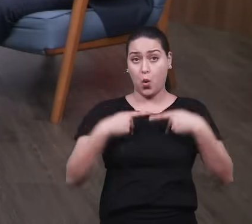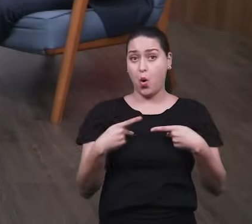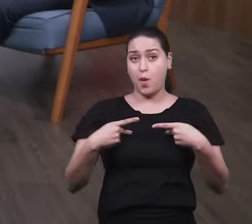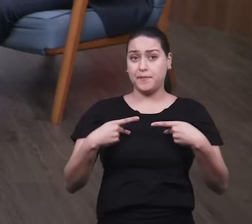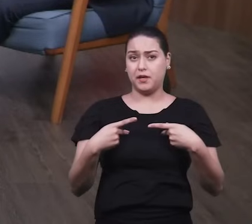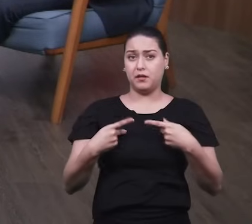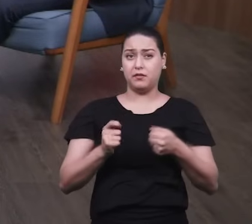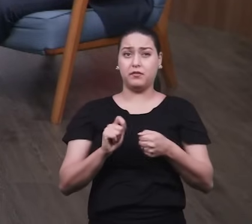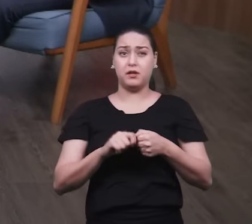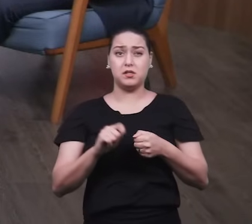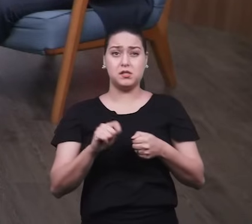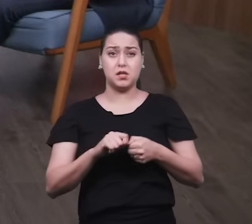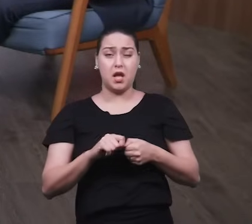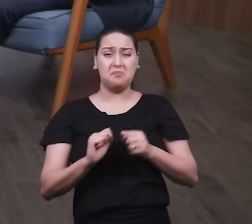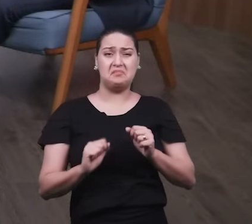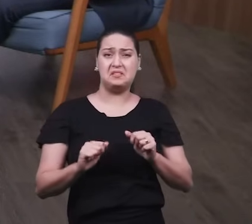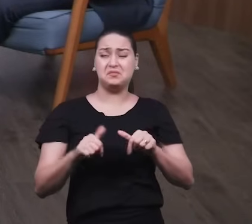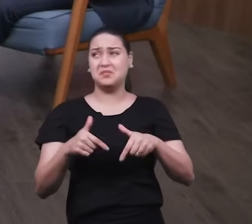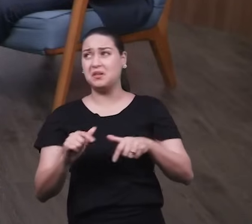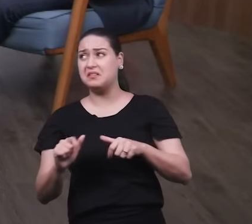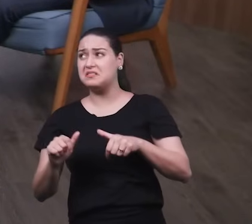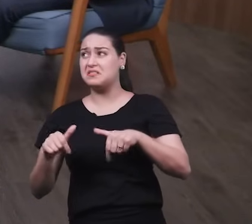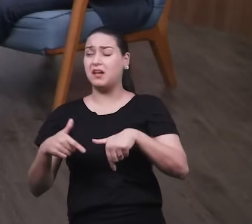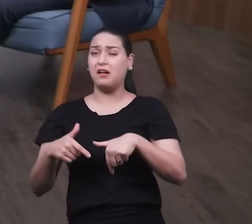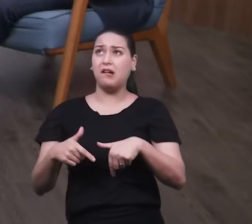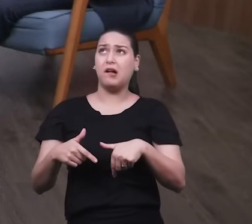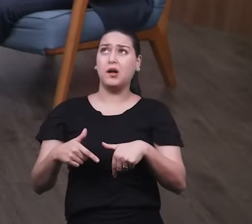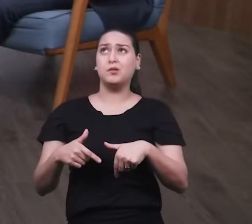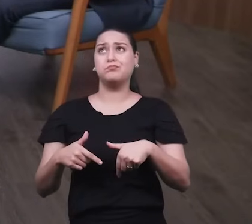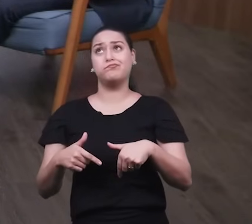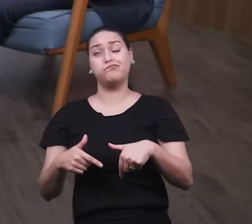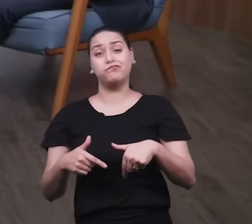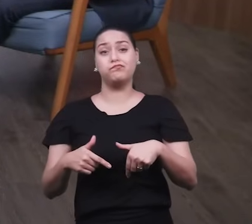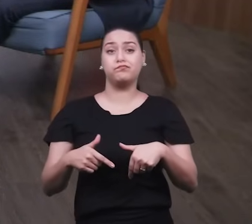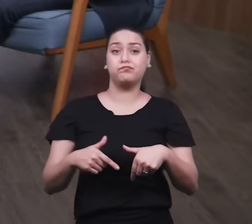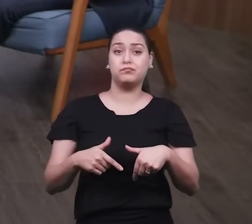É, seja o que for, né, uma atitude,